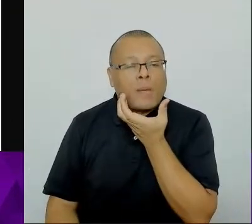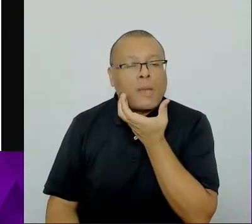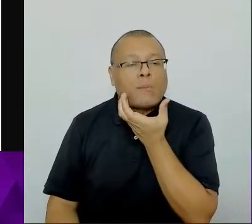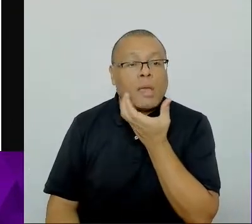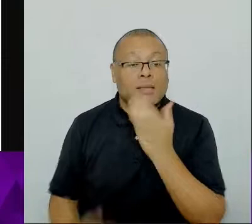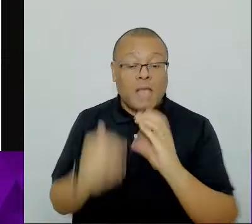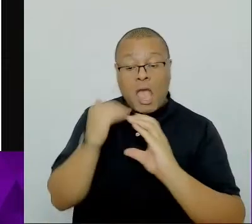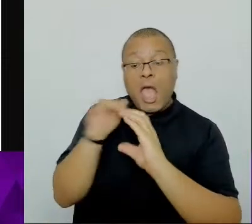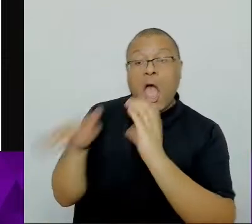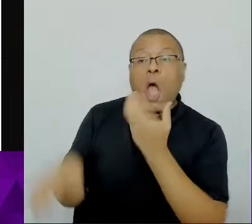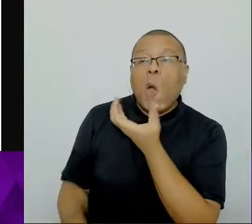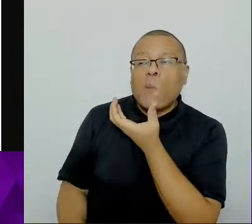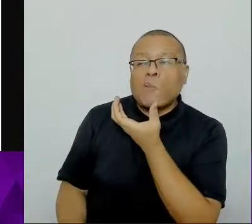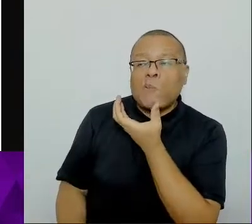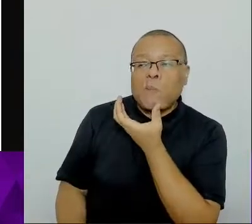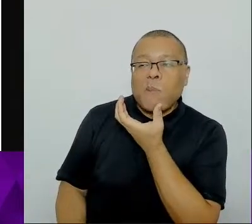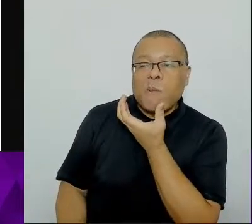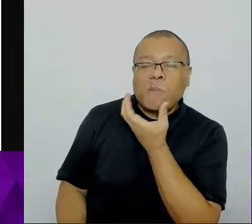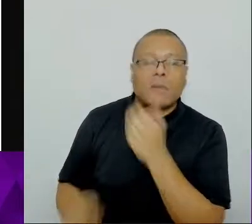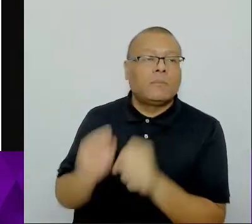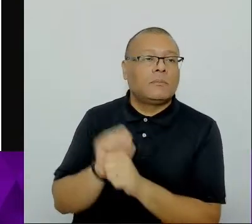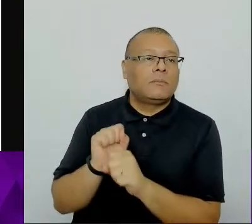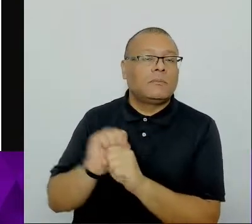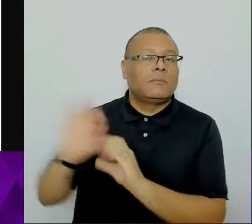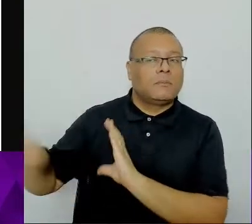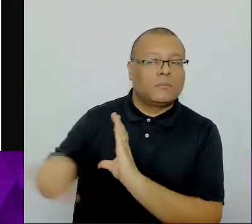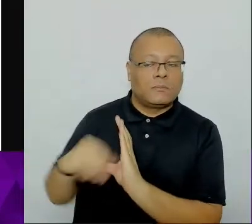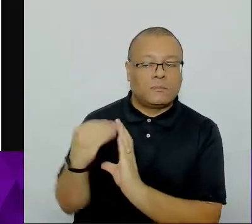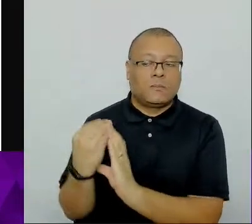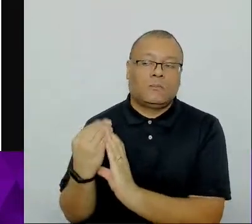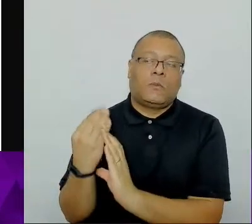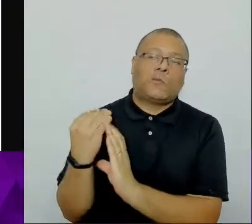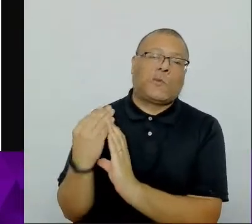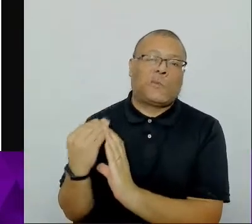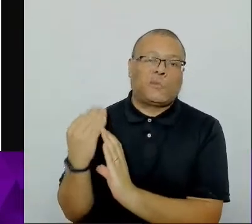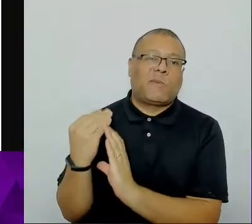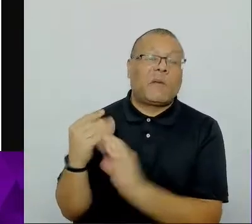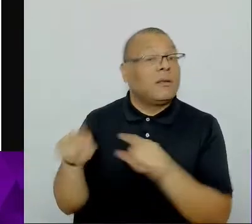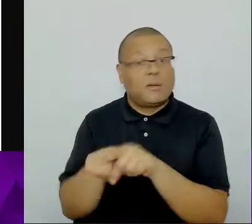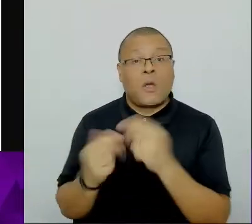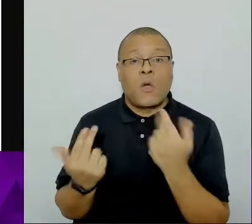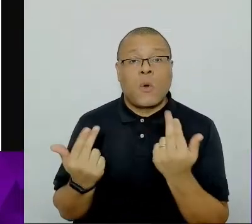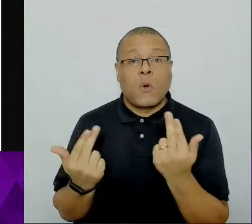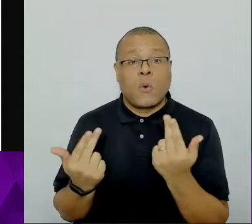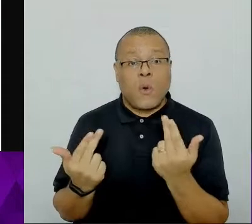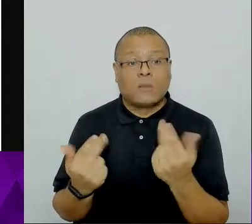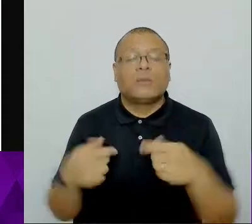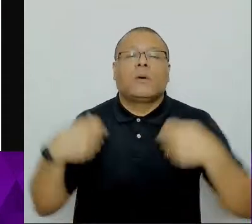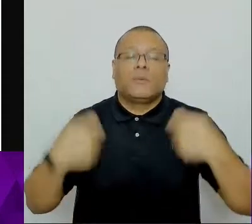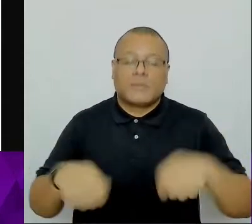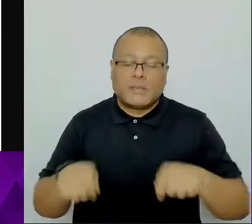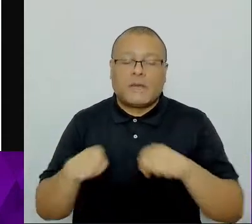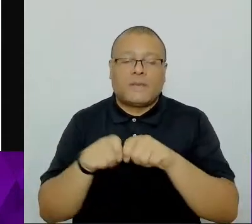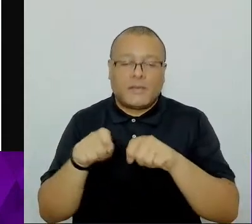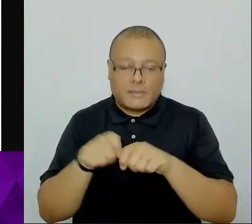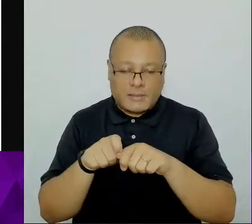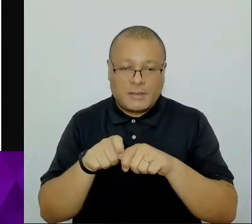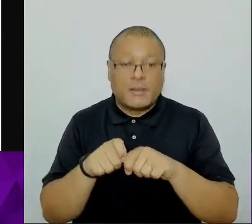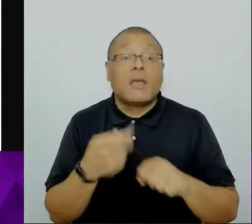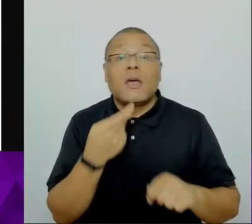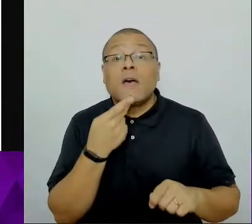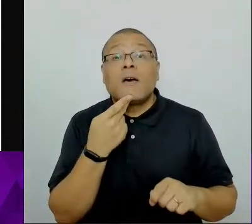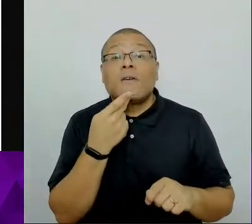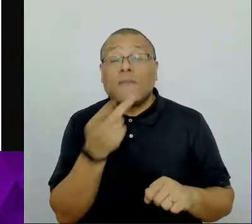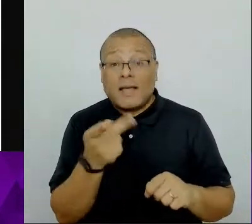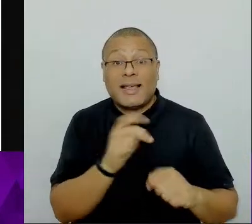entrada da aplicação é voz e a saída da aplicação também é voz. Então, na entrada, eu preciso fazer o speech recognition, então, eu